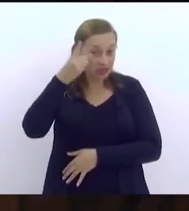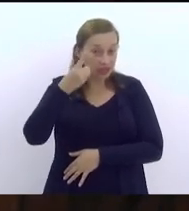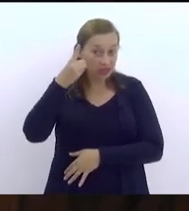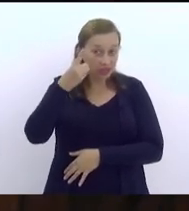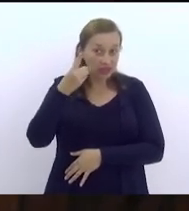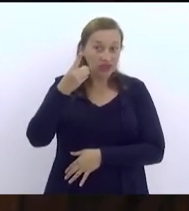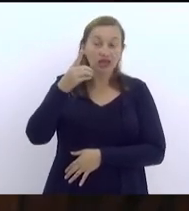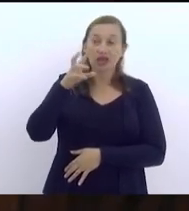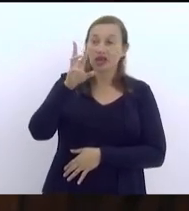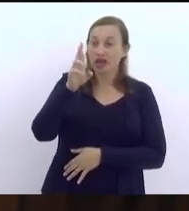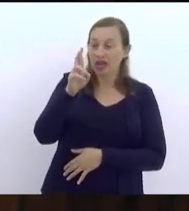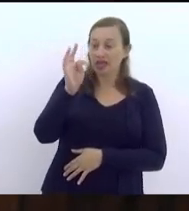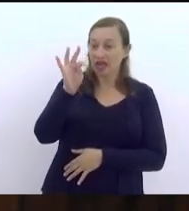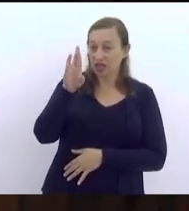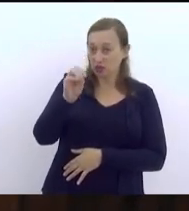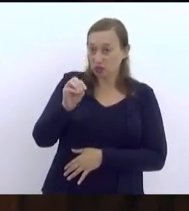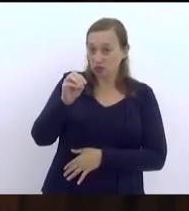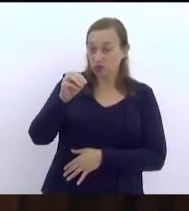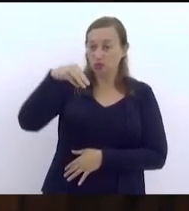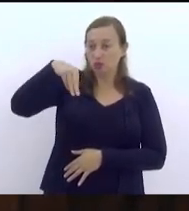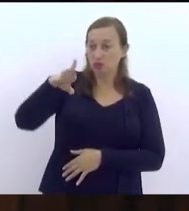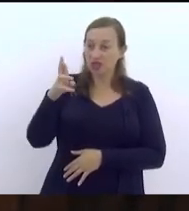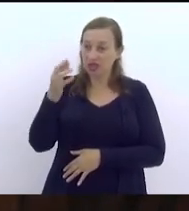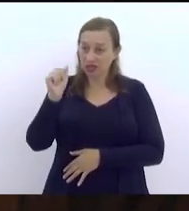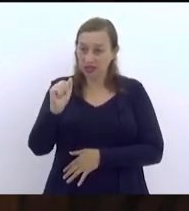deputado Renato Miranda.